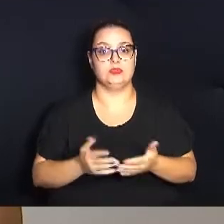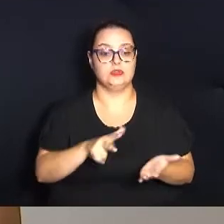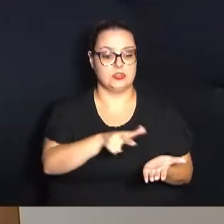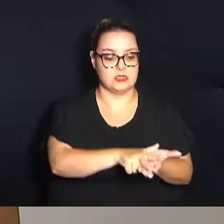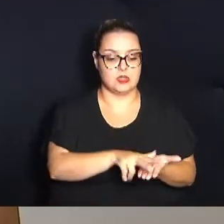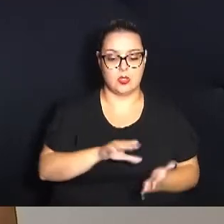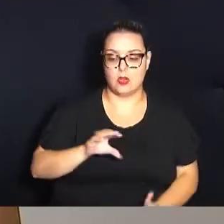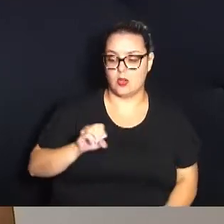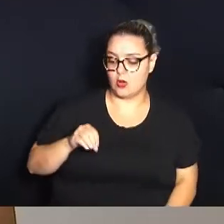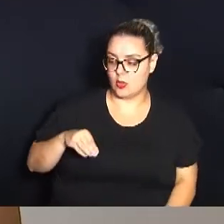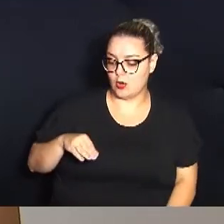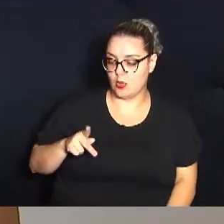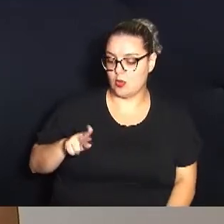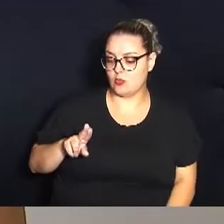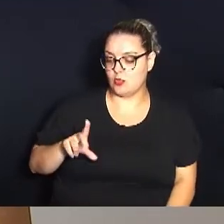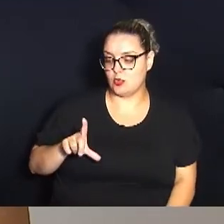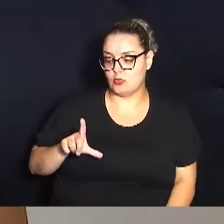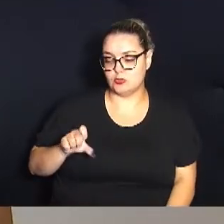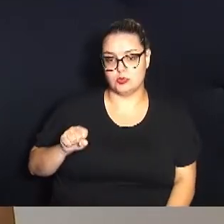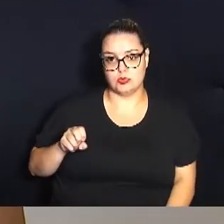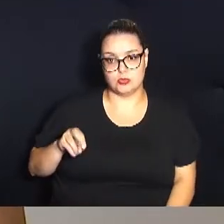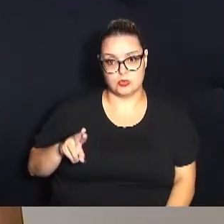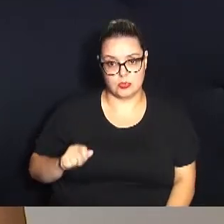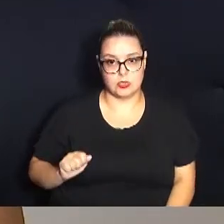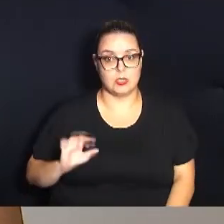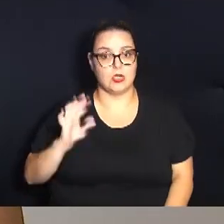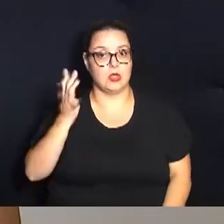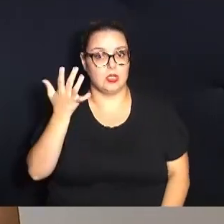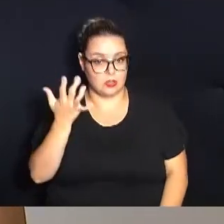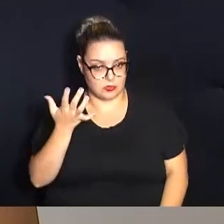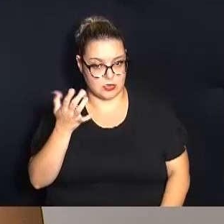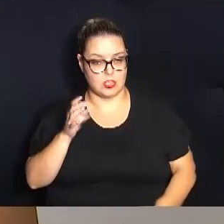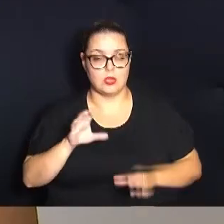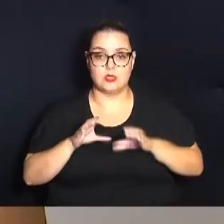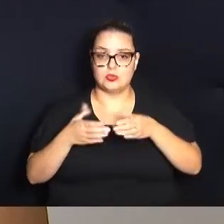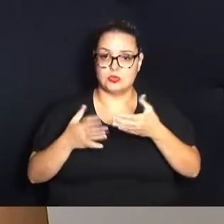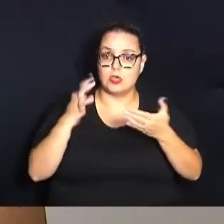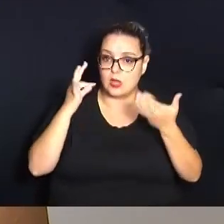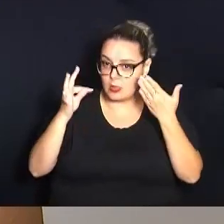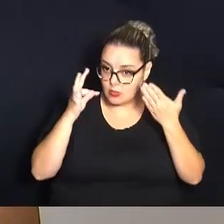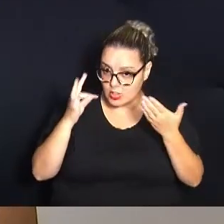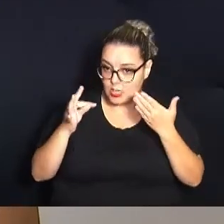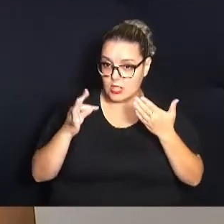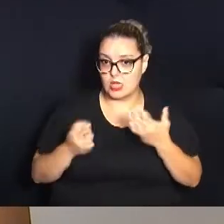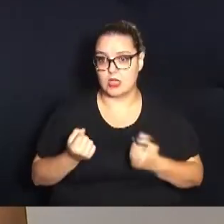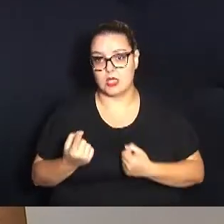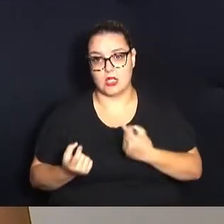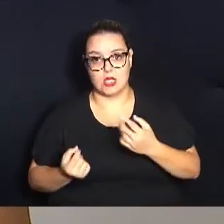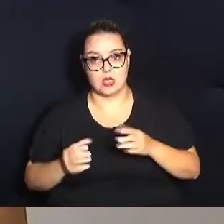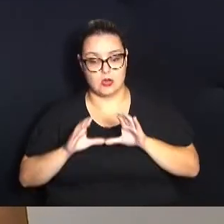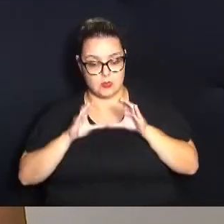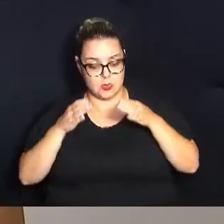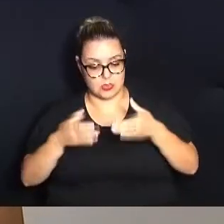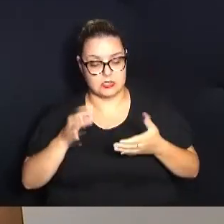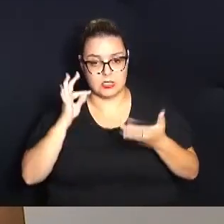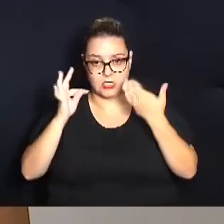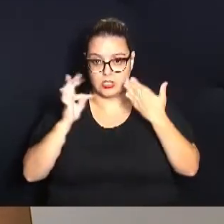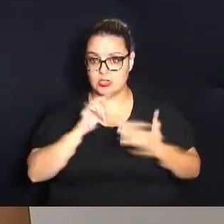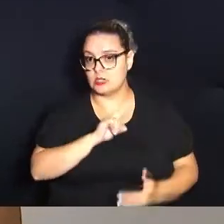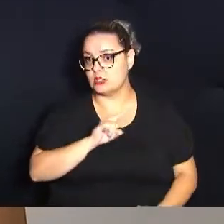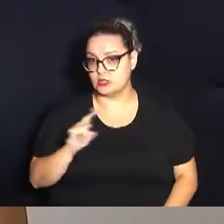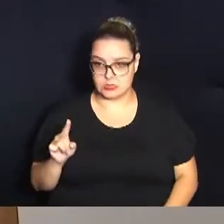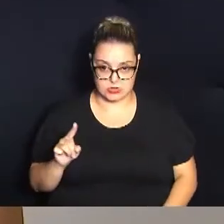de internação compulsória ele é muito acontece muito nas comunidades terapêuticas em determinadas comunidades